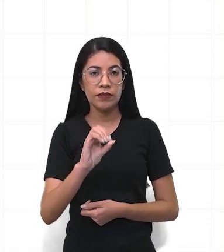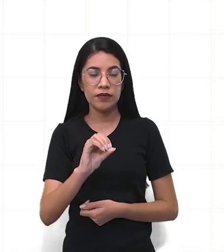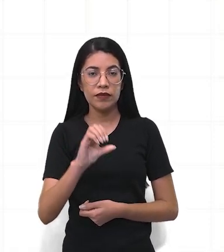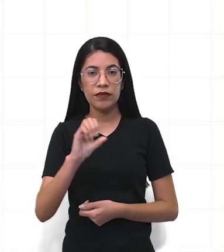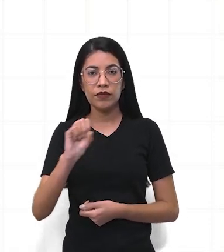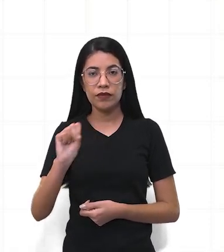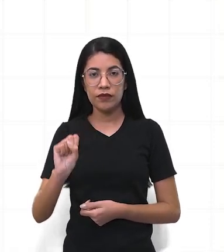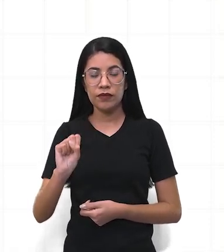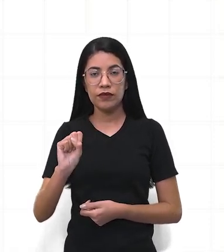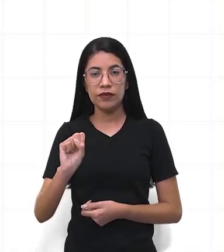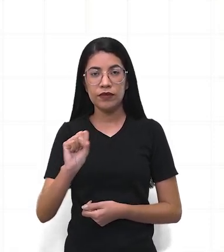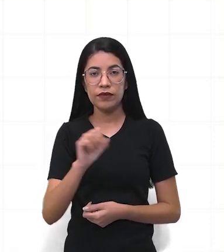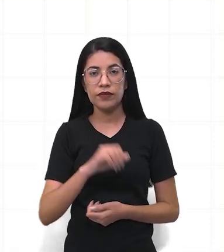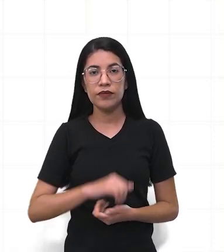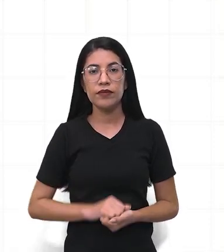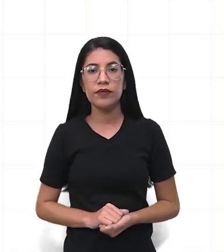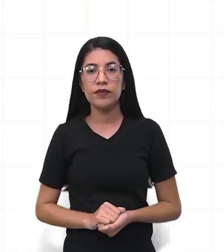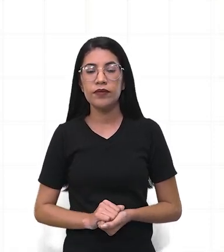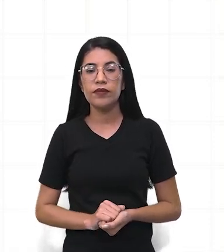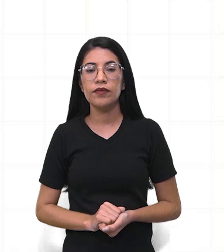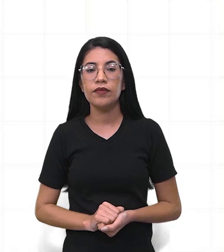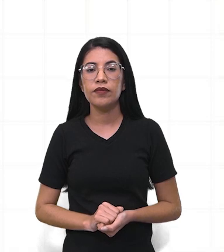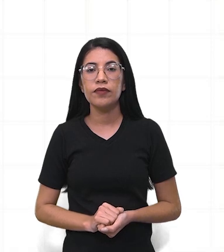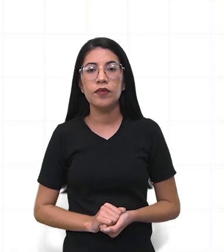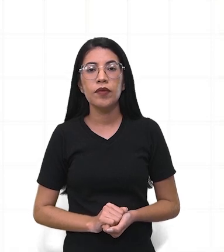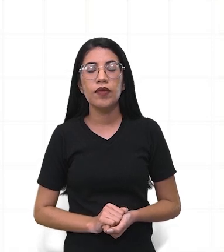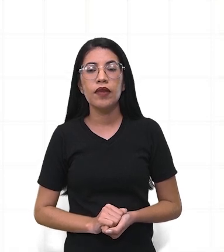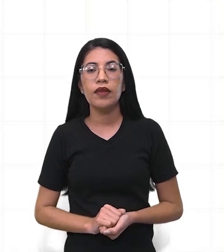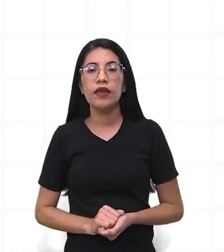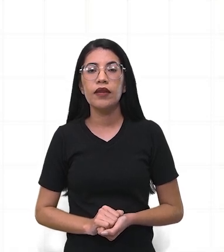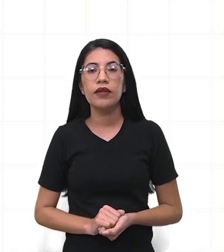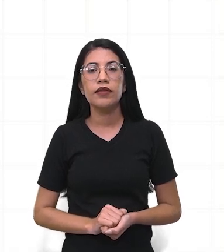0,08. Tudo bem? Tranquilo até aí?